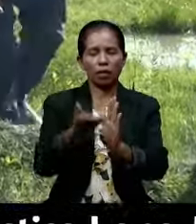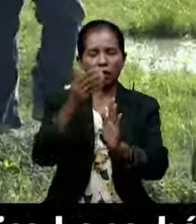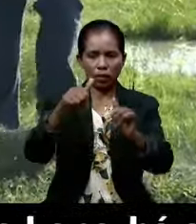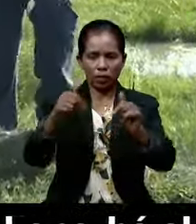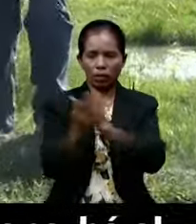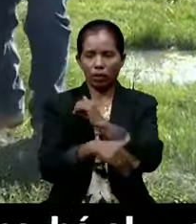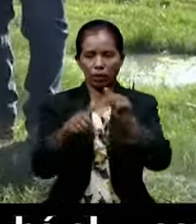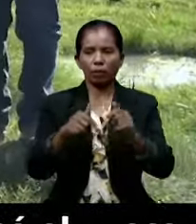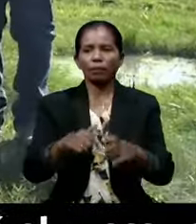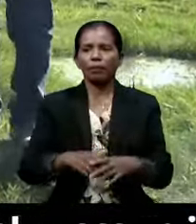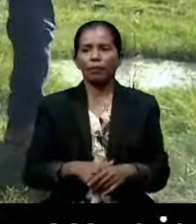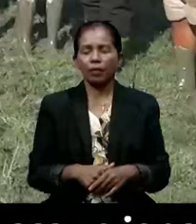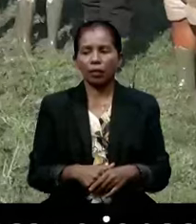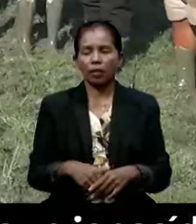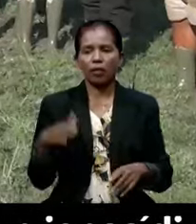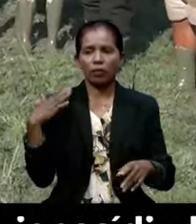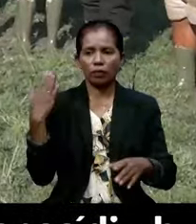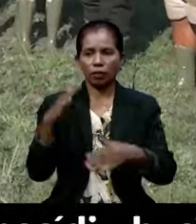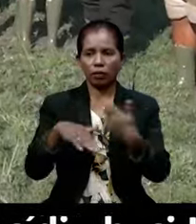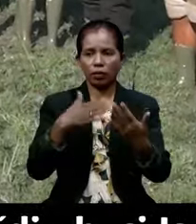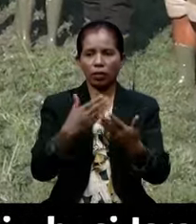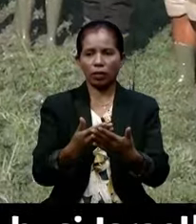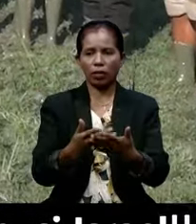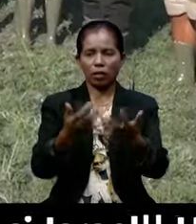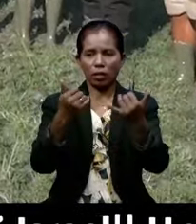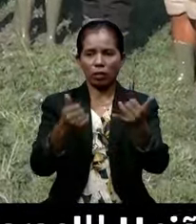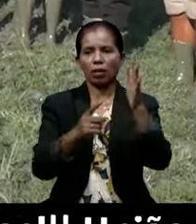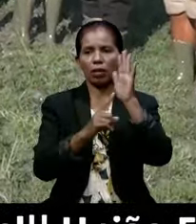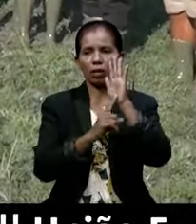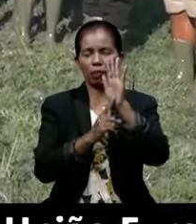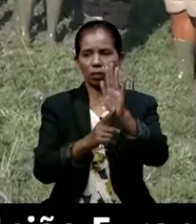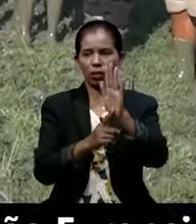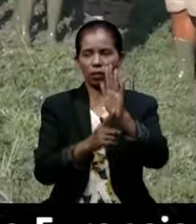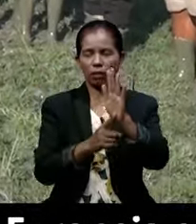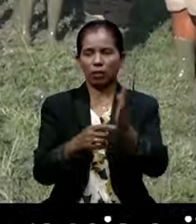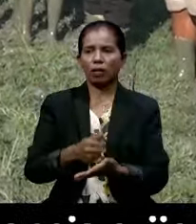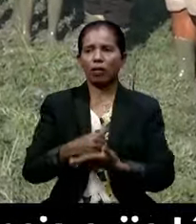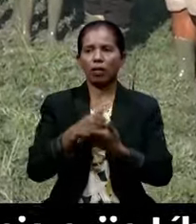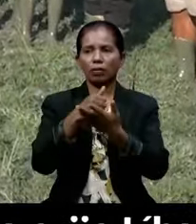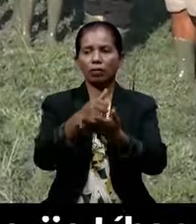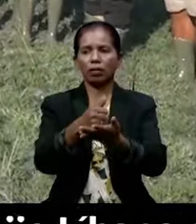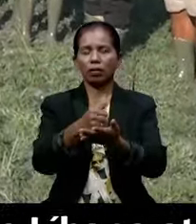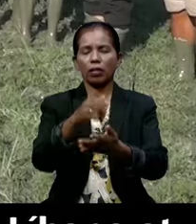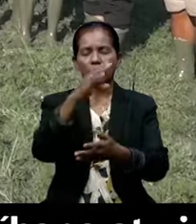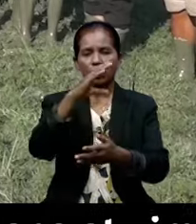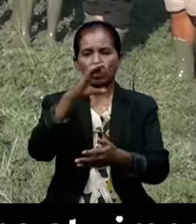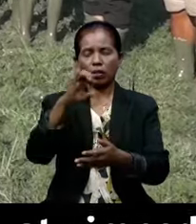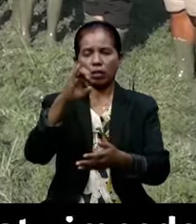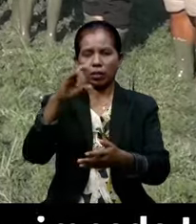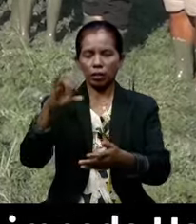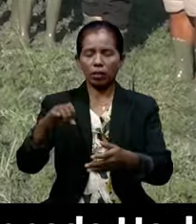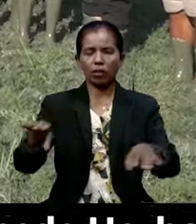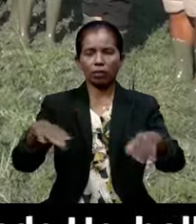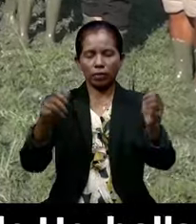arrelaram. Está aqui, né? Ali, jovem, ser, né? Seremos agora sa aplicador para ajudar CCI, no meu serviço a moto,